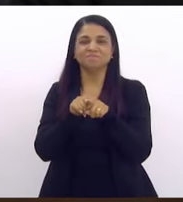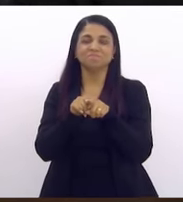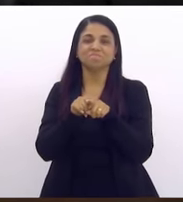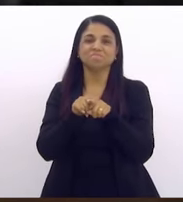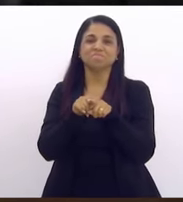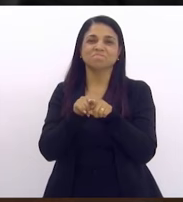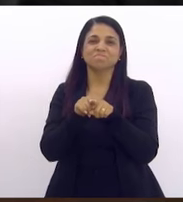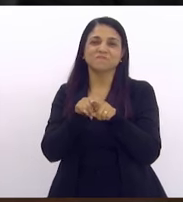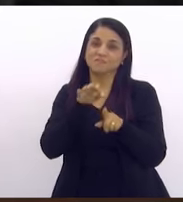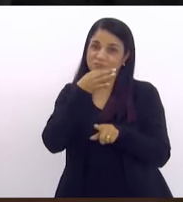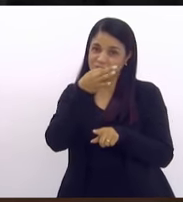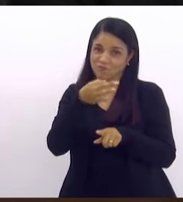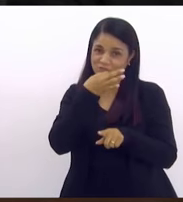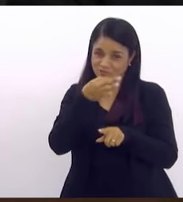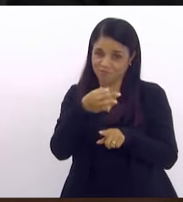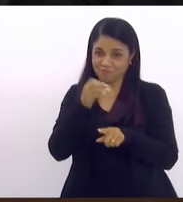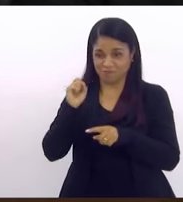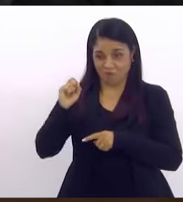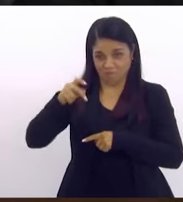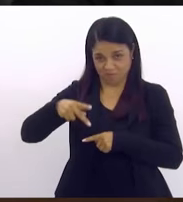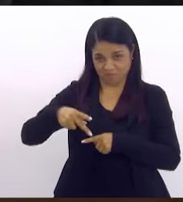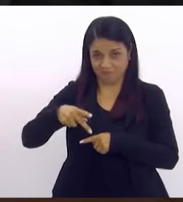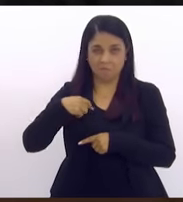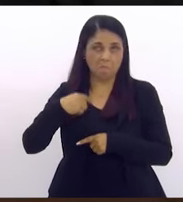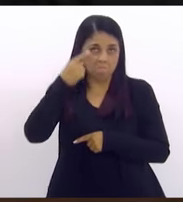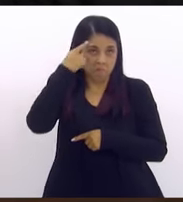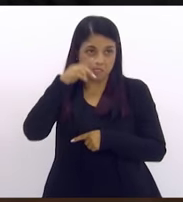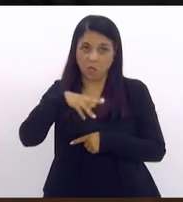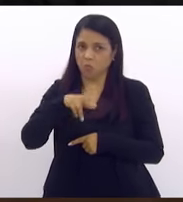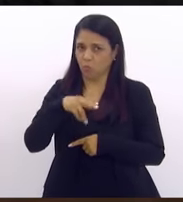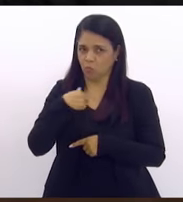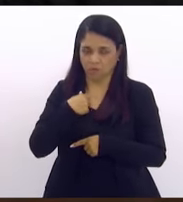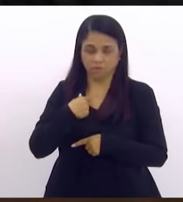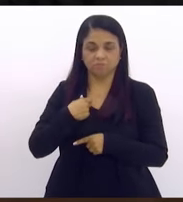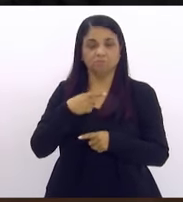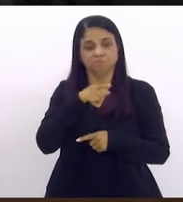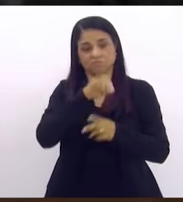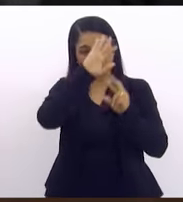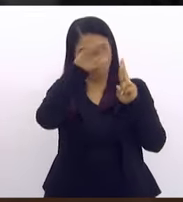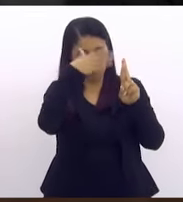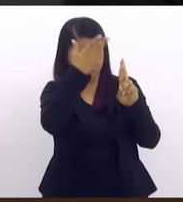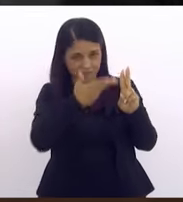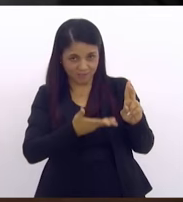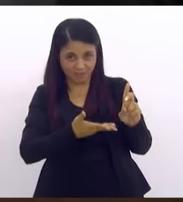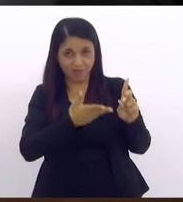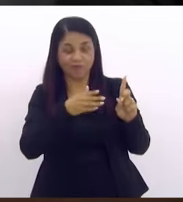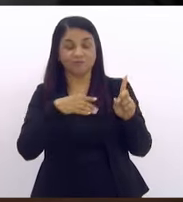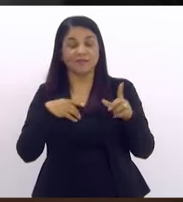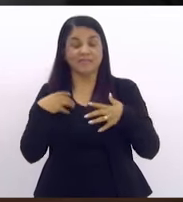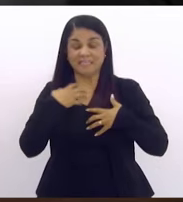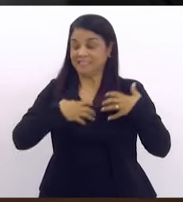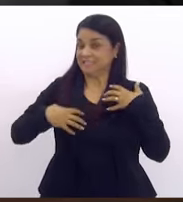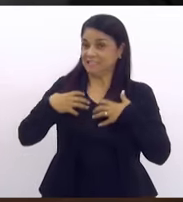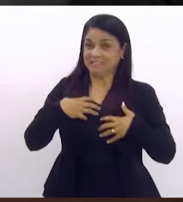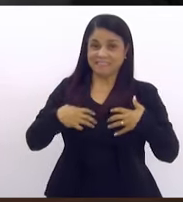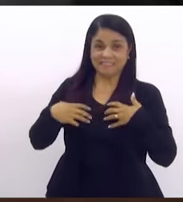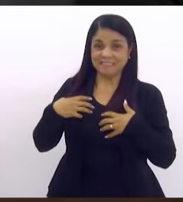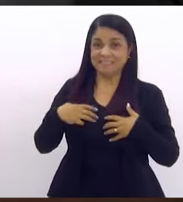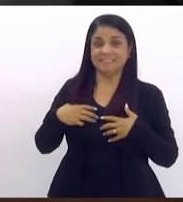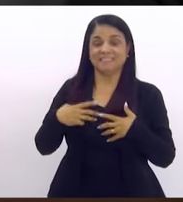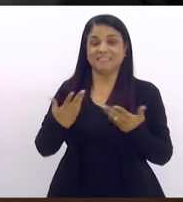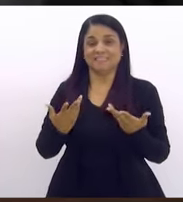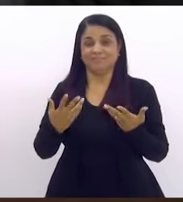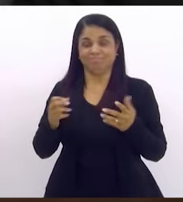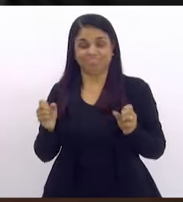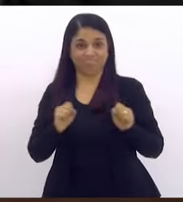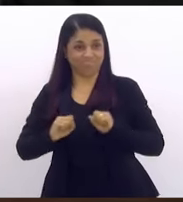sugerir na Natividade nem pensar nosso homenageado é possuído por um espírito inquieto por natureza ainda